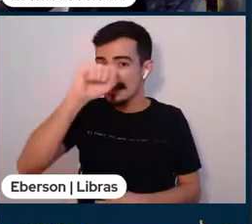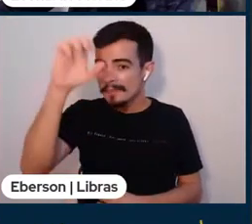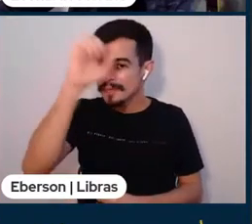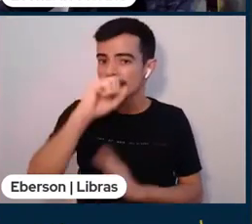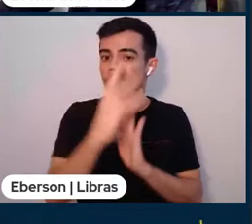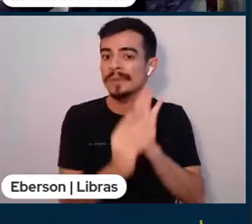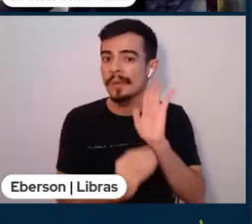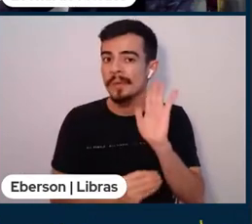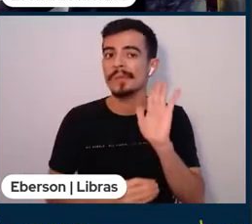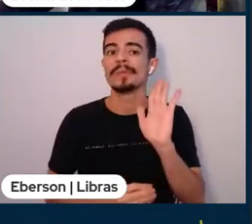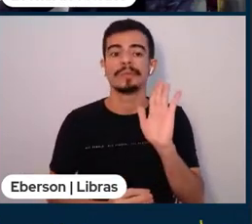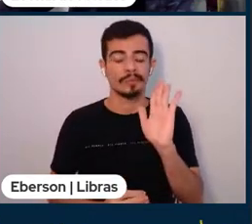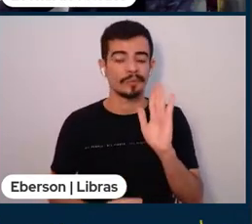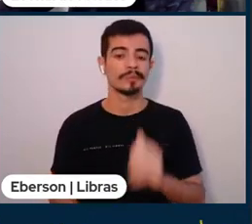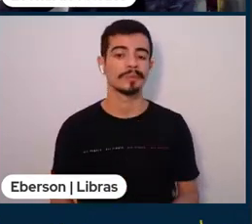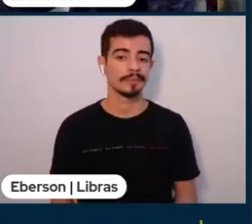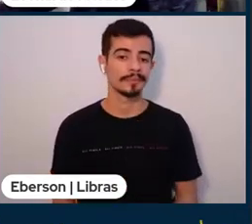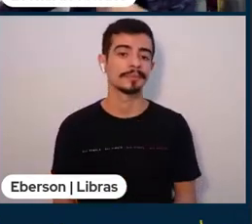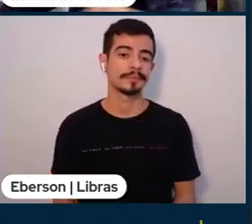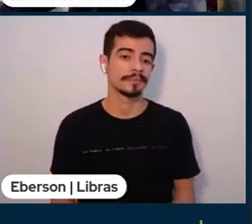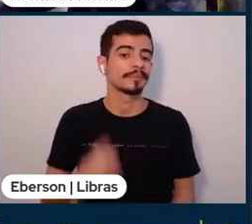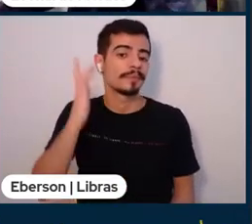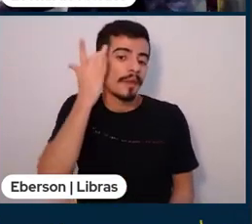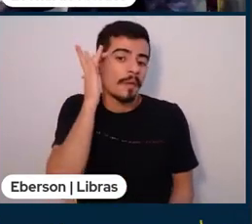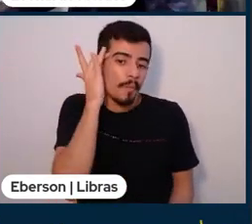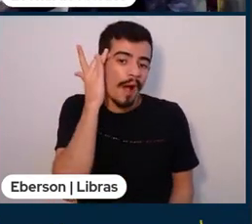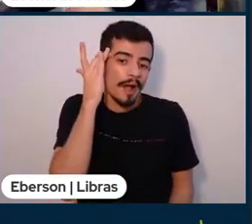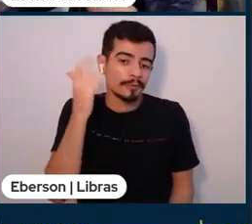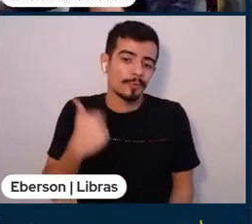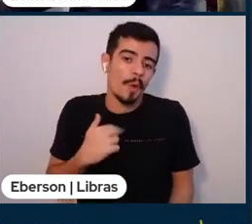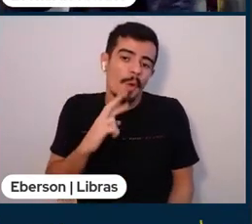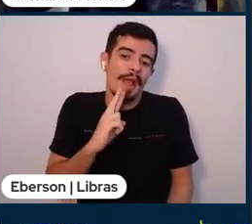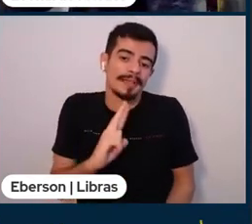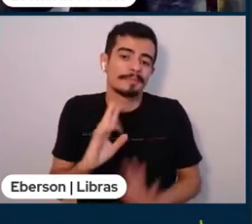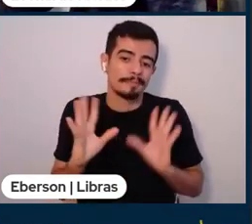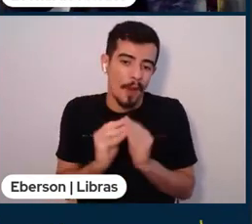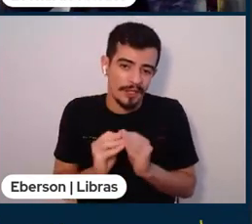conteúdo. Eu acho que eu responderia assim.